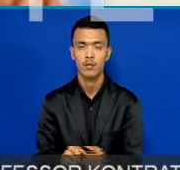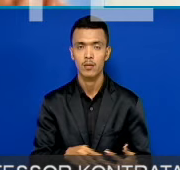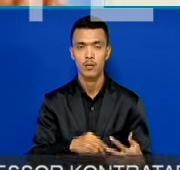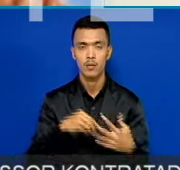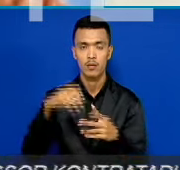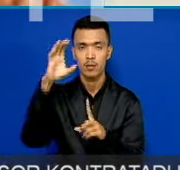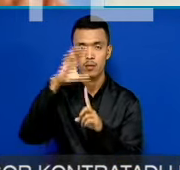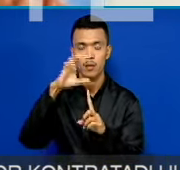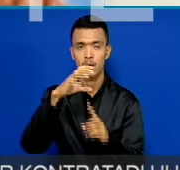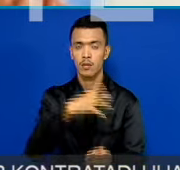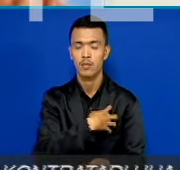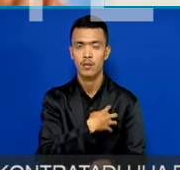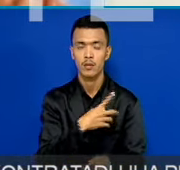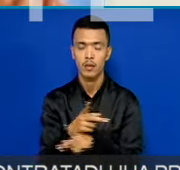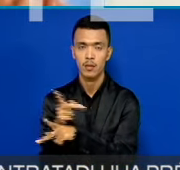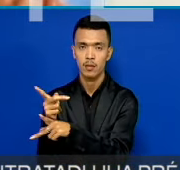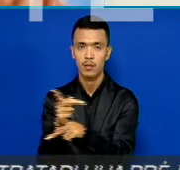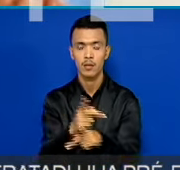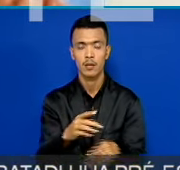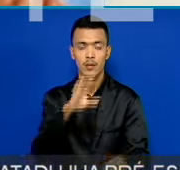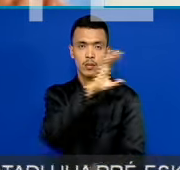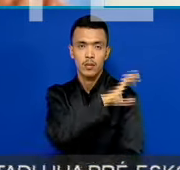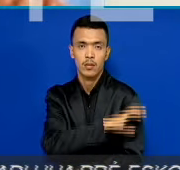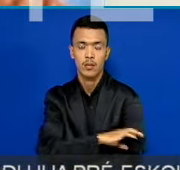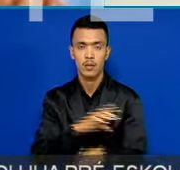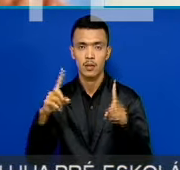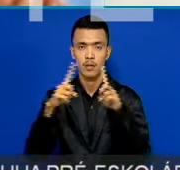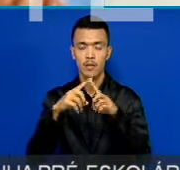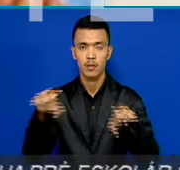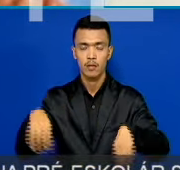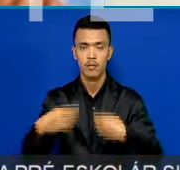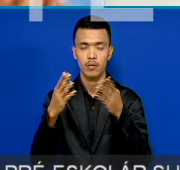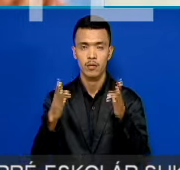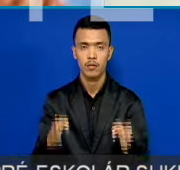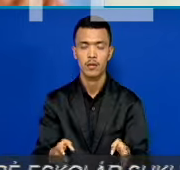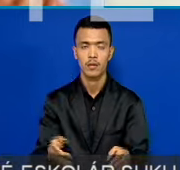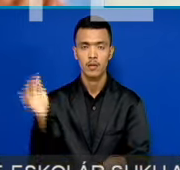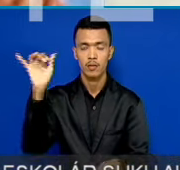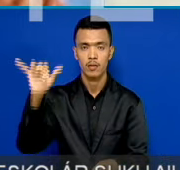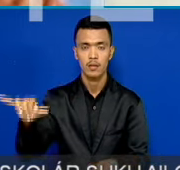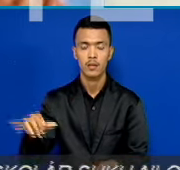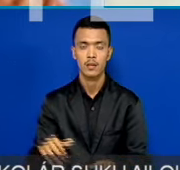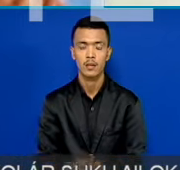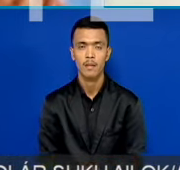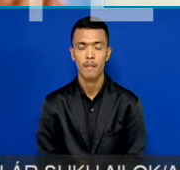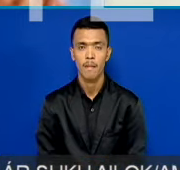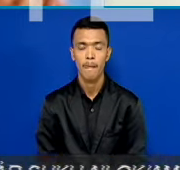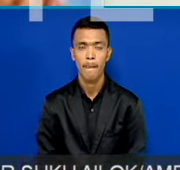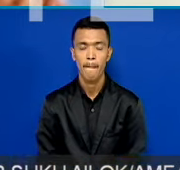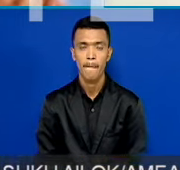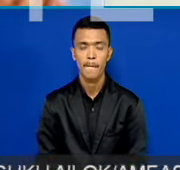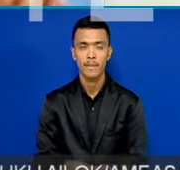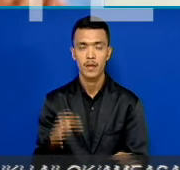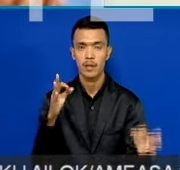polícia asseguramos tenia segurança para tenia a pessoal técnico cercar que minha base e no nem para lá